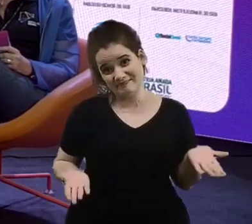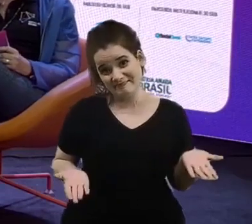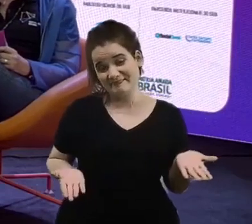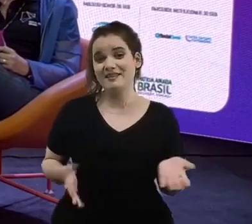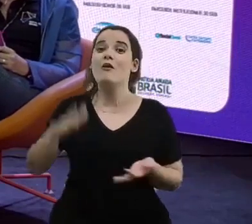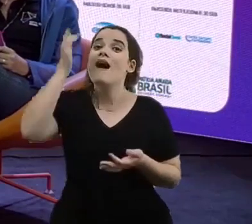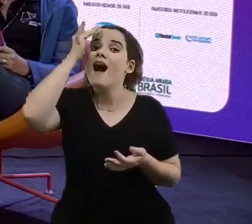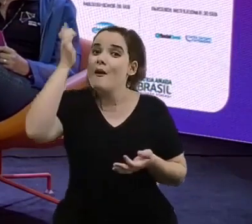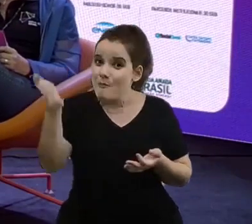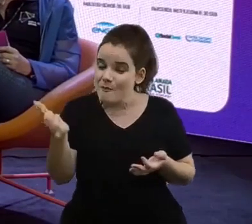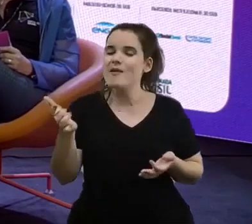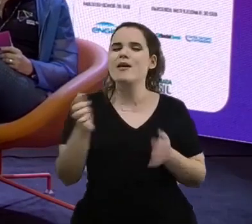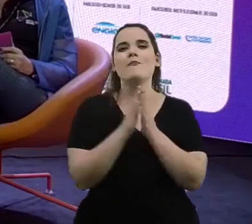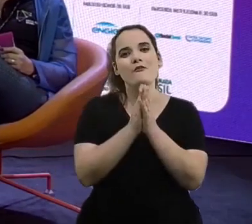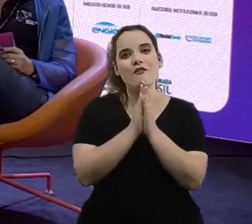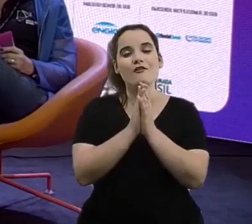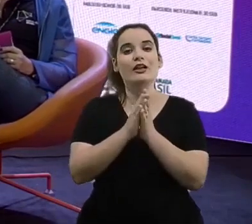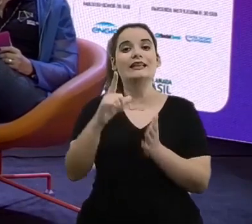ordem.